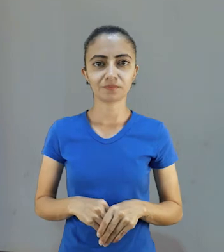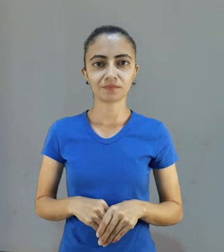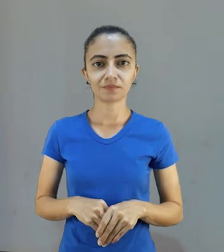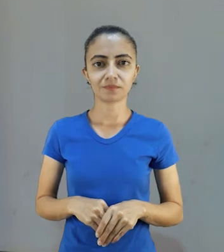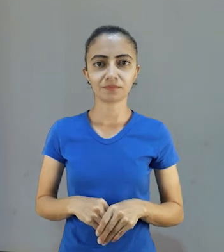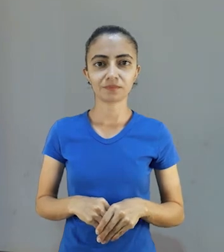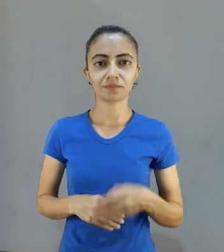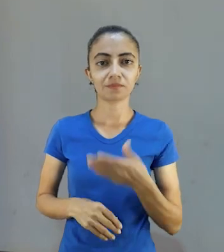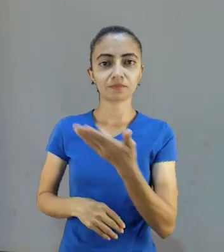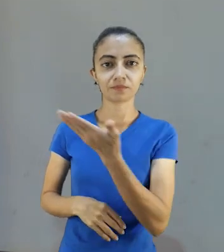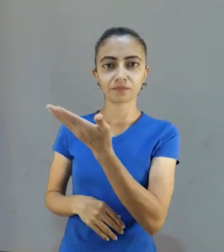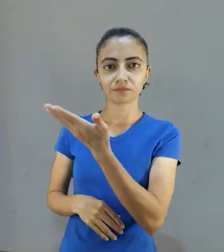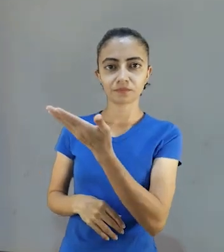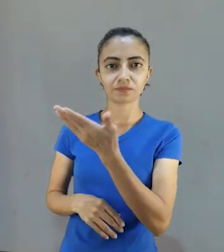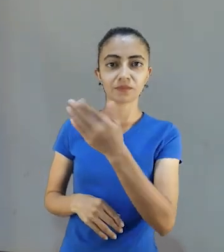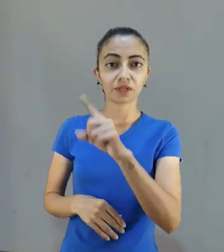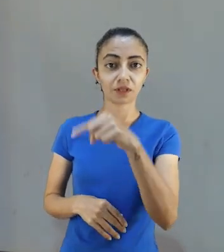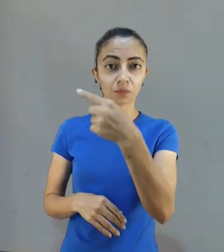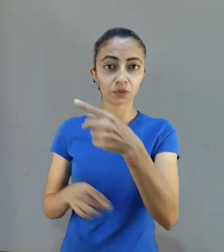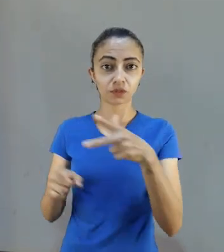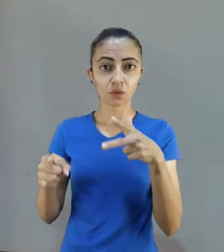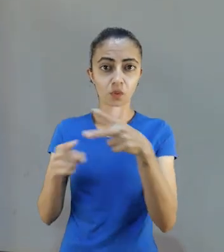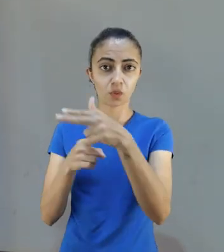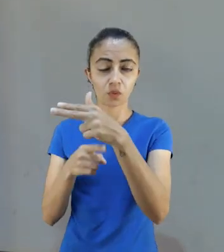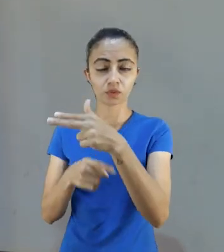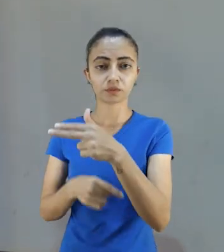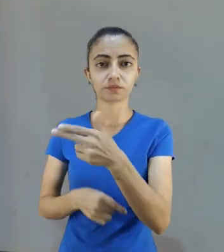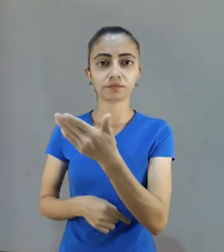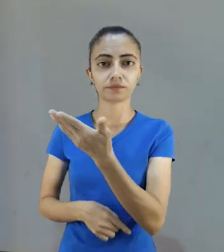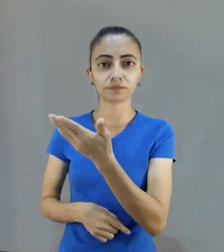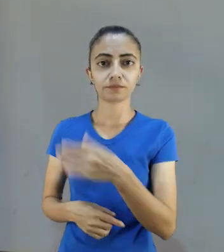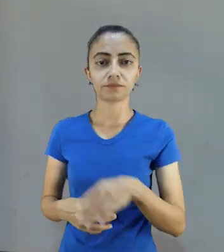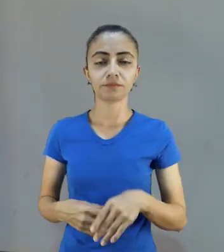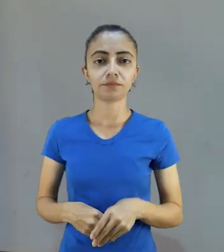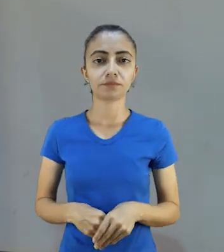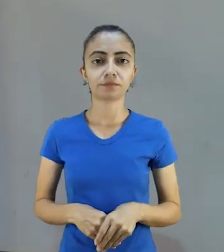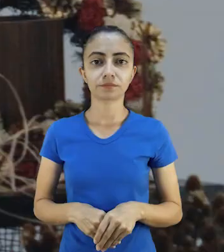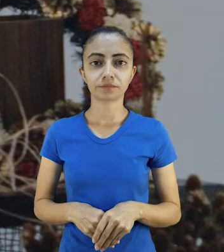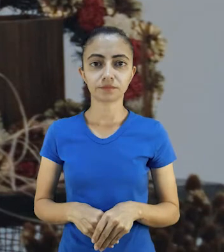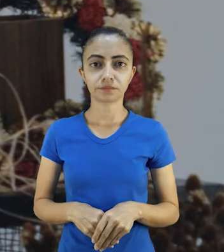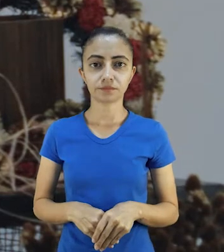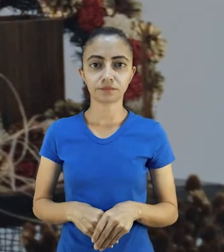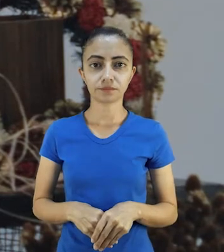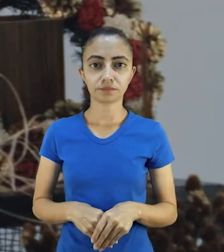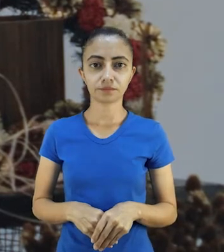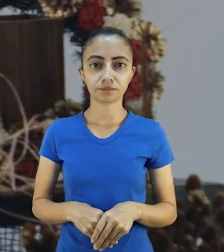E aqui depois eu corto com a tesoura e passar.